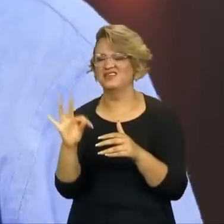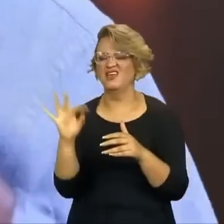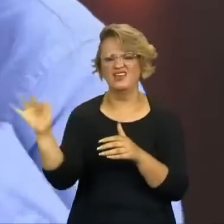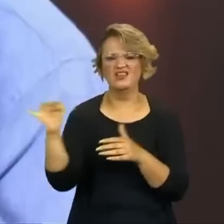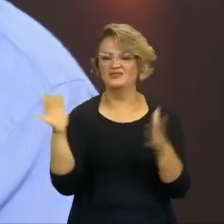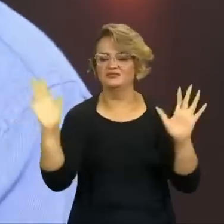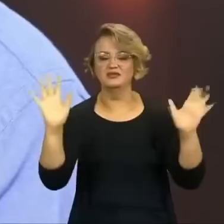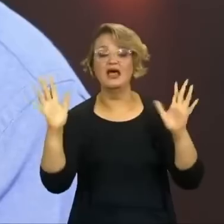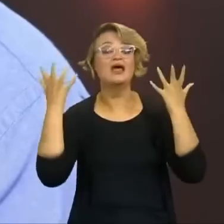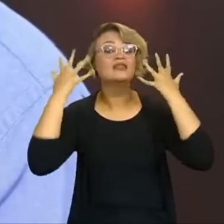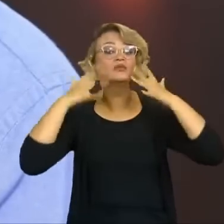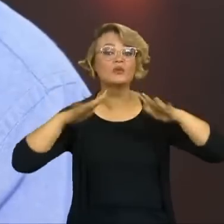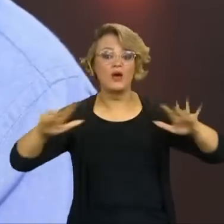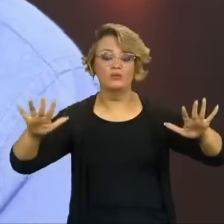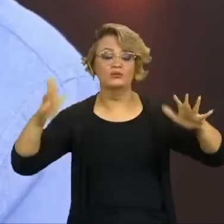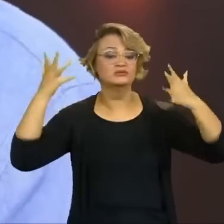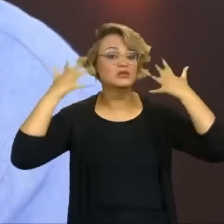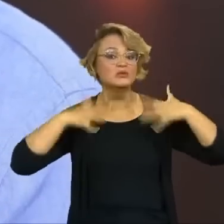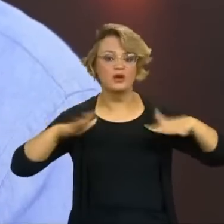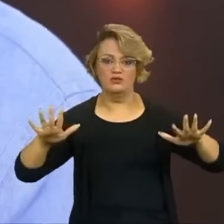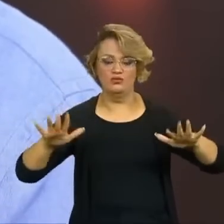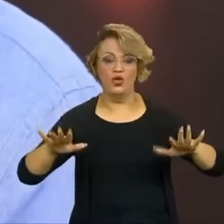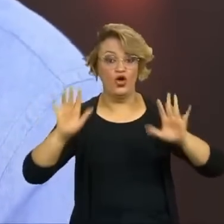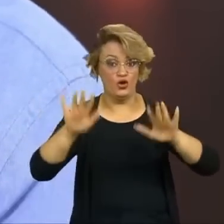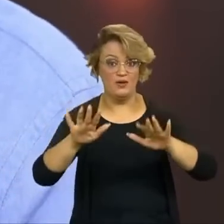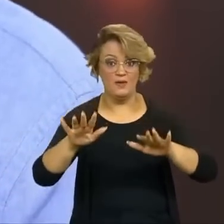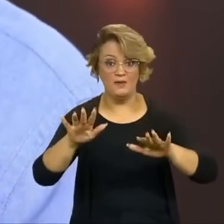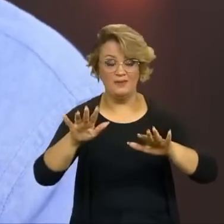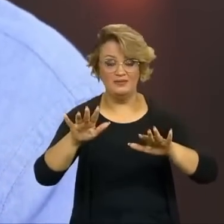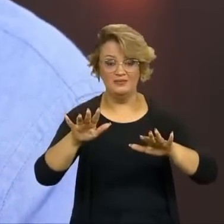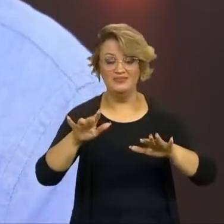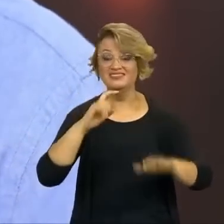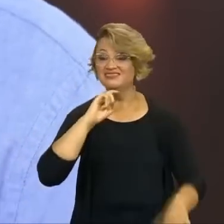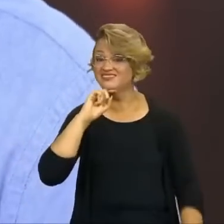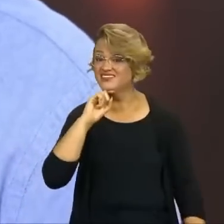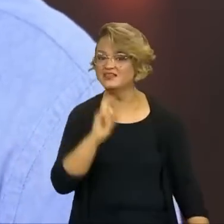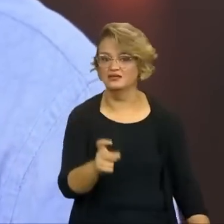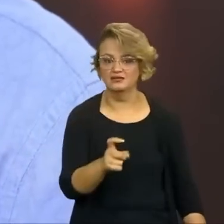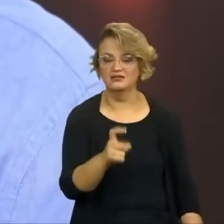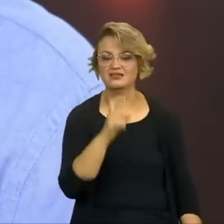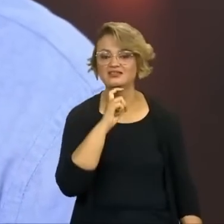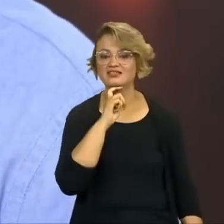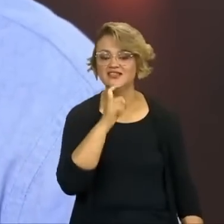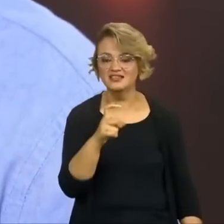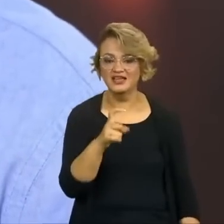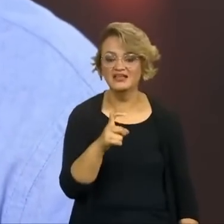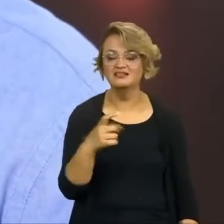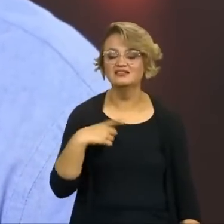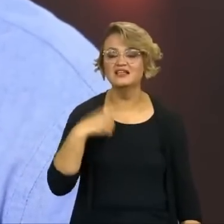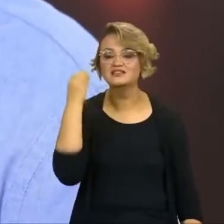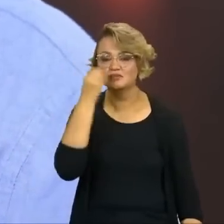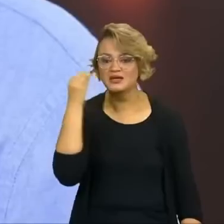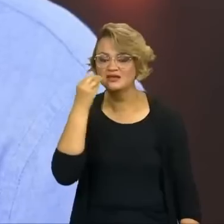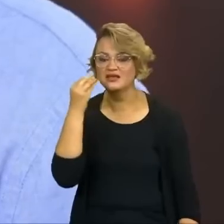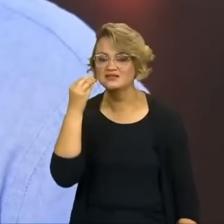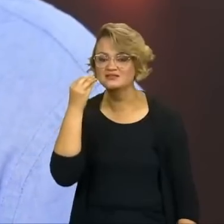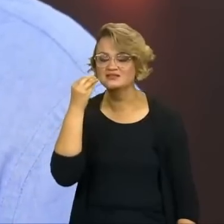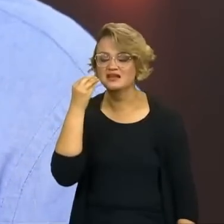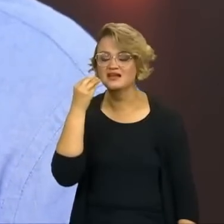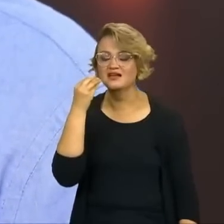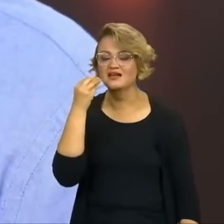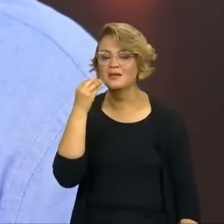naturalidade. Ninguém nesse país, ninguém tem mais experiência de escolher procurador do que eu, porque já escolhi